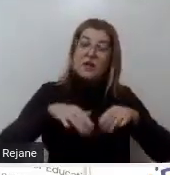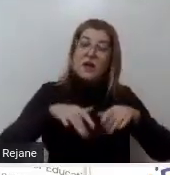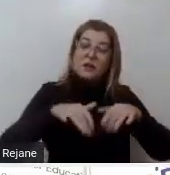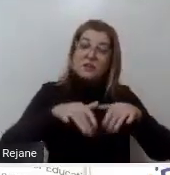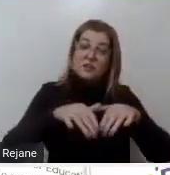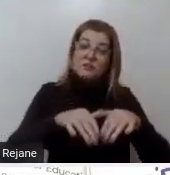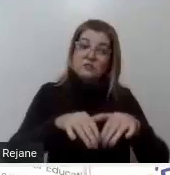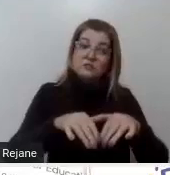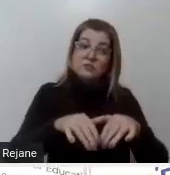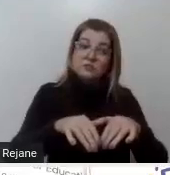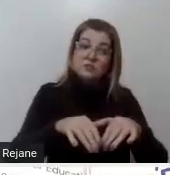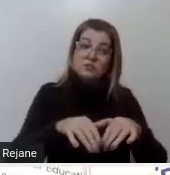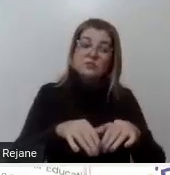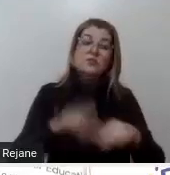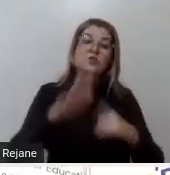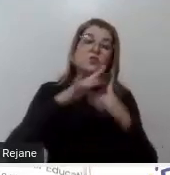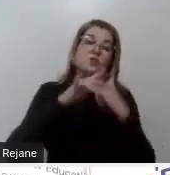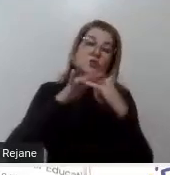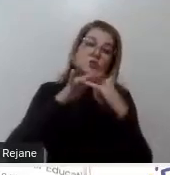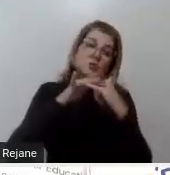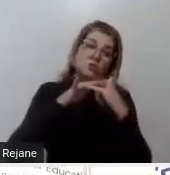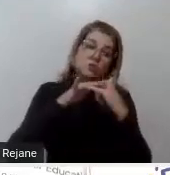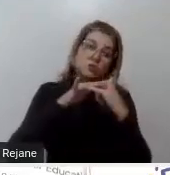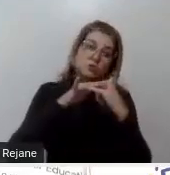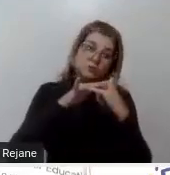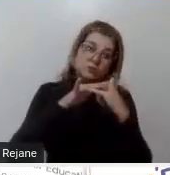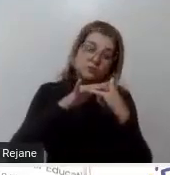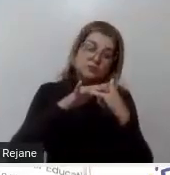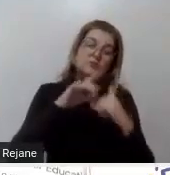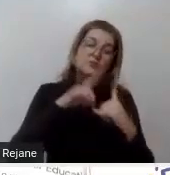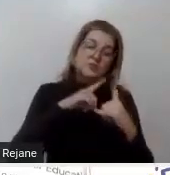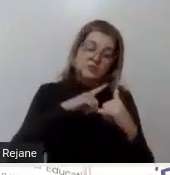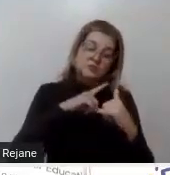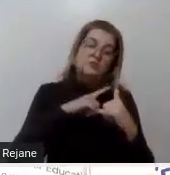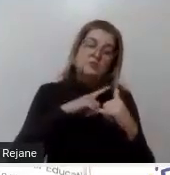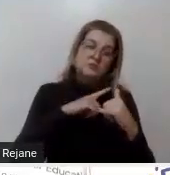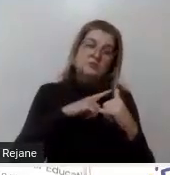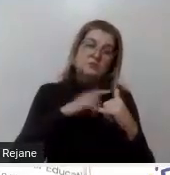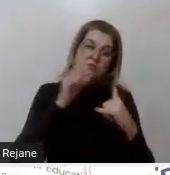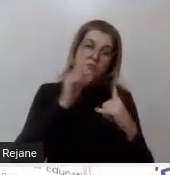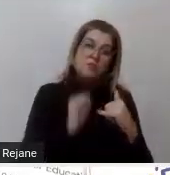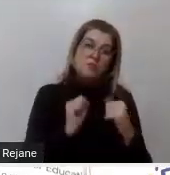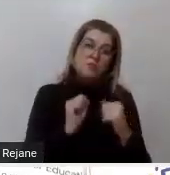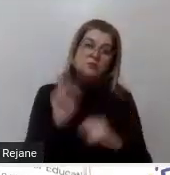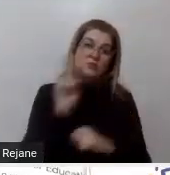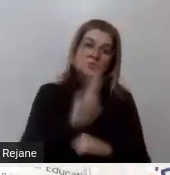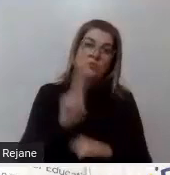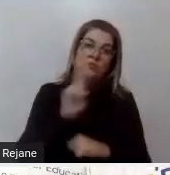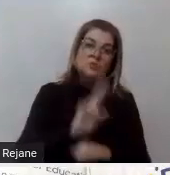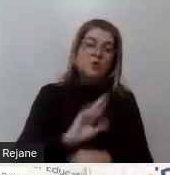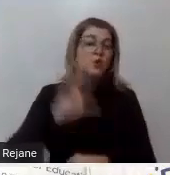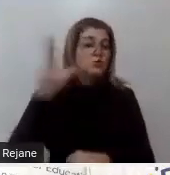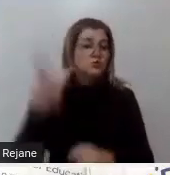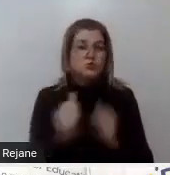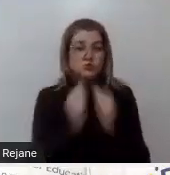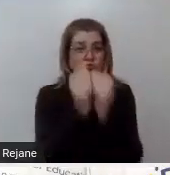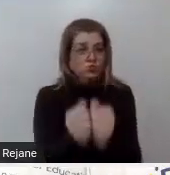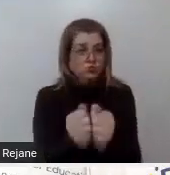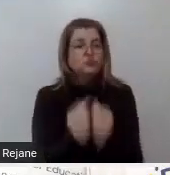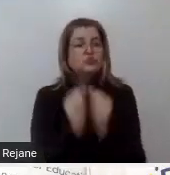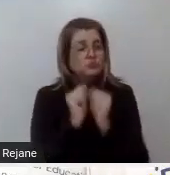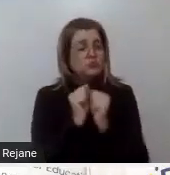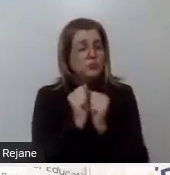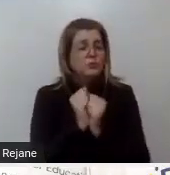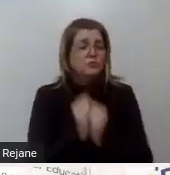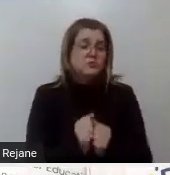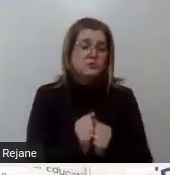computador ou vídeos que estejam publicados no YouTube. Ou tudo isso junto. Ou tudo isso